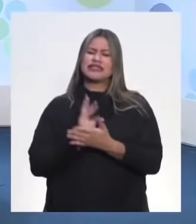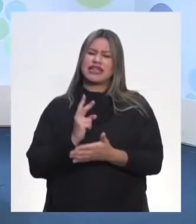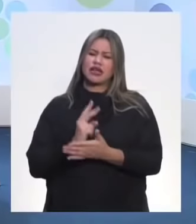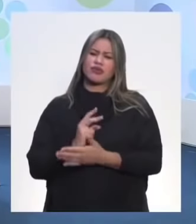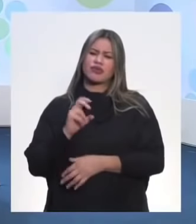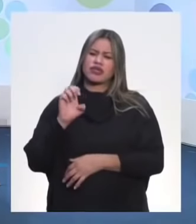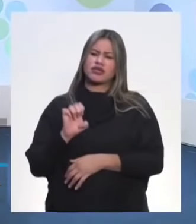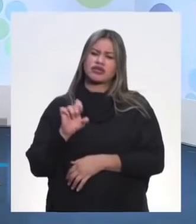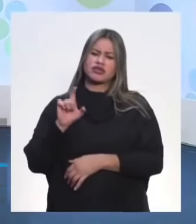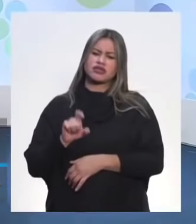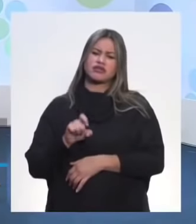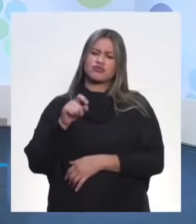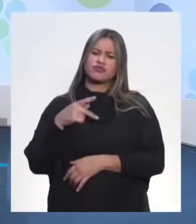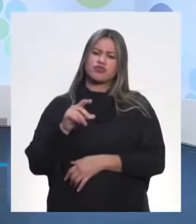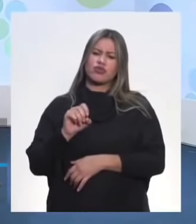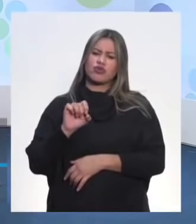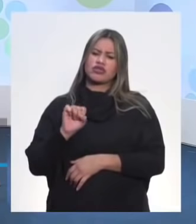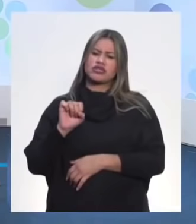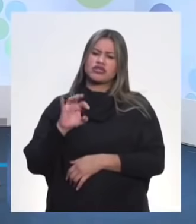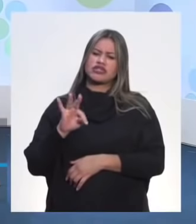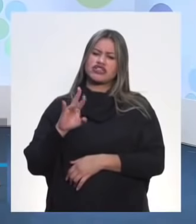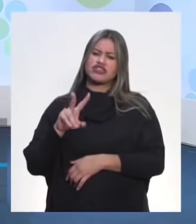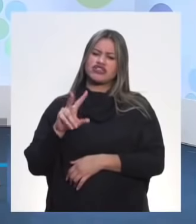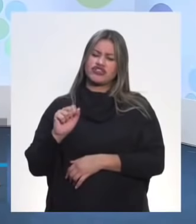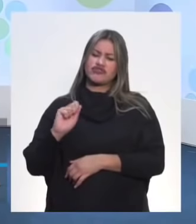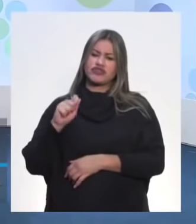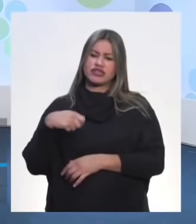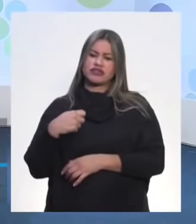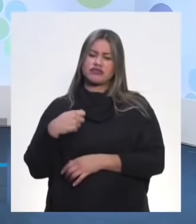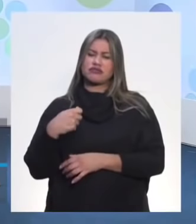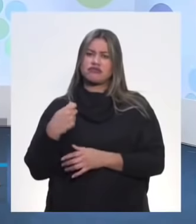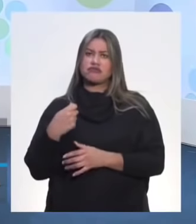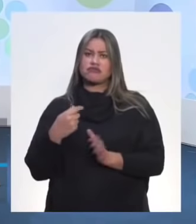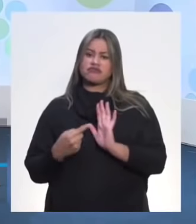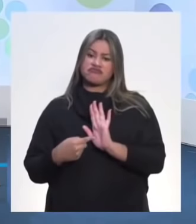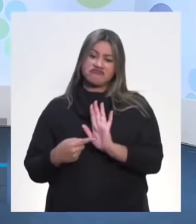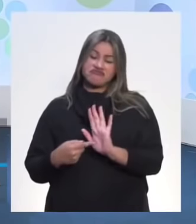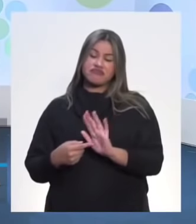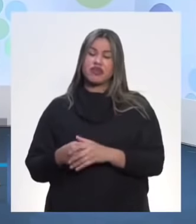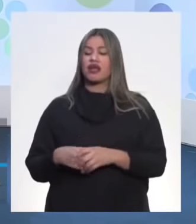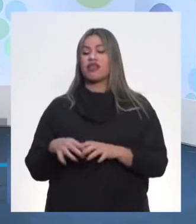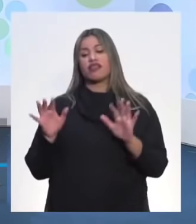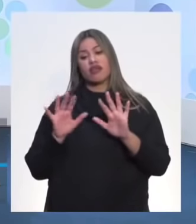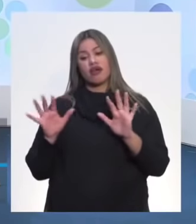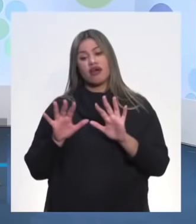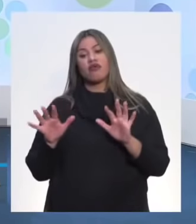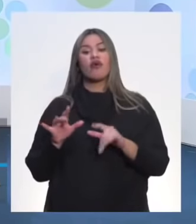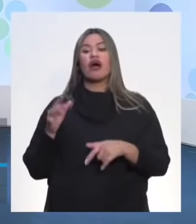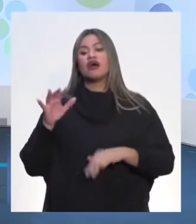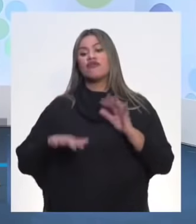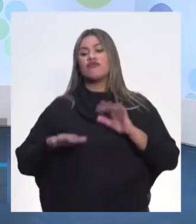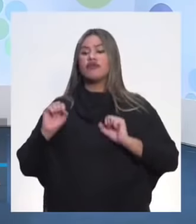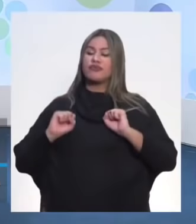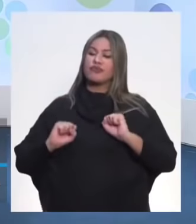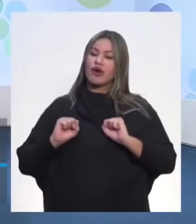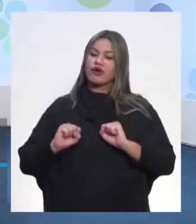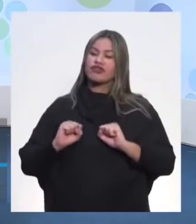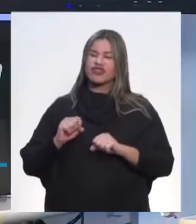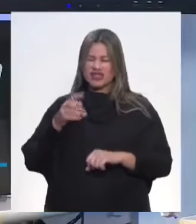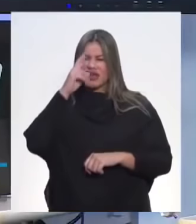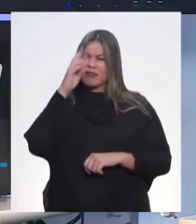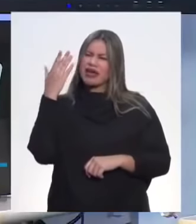necessariamente. Nós já vimos isso aqui também. Já vimos até a reportagem que o foco era a opinião do repórter. Certo, Andréia? Uhum. Não